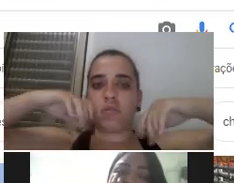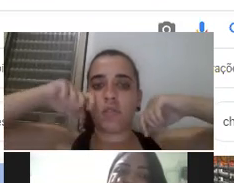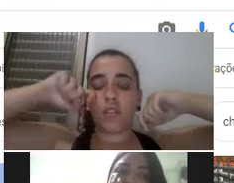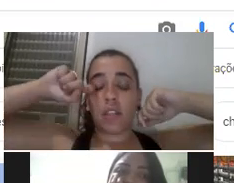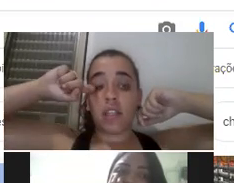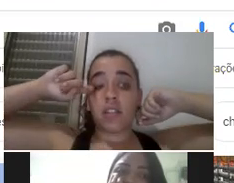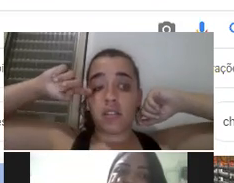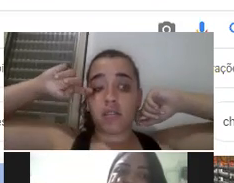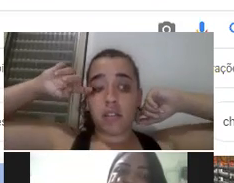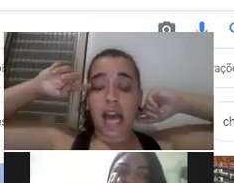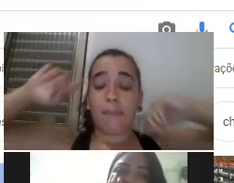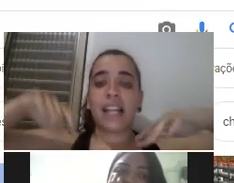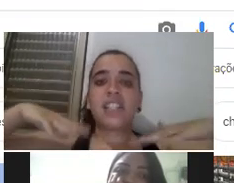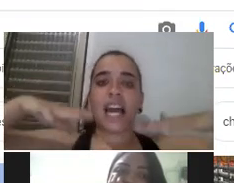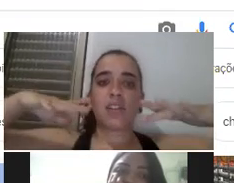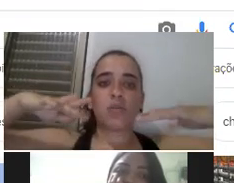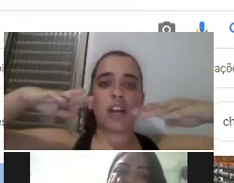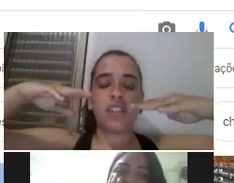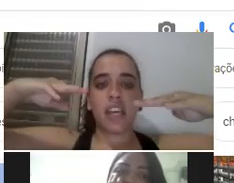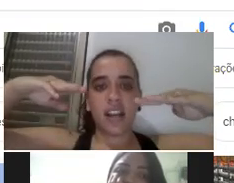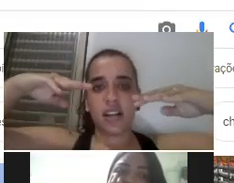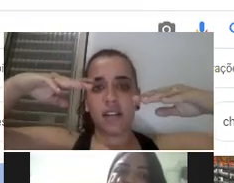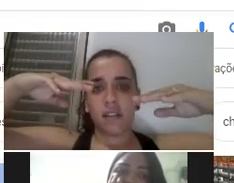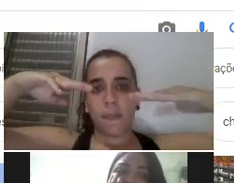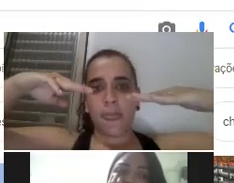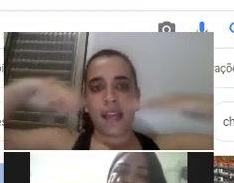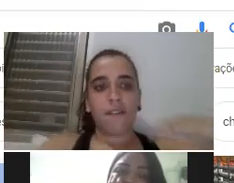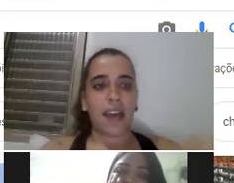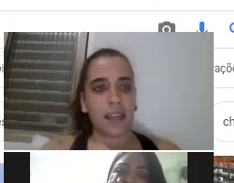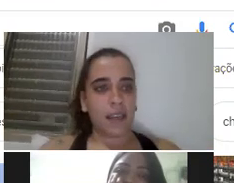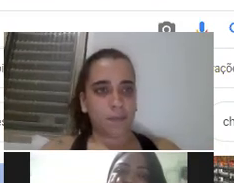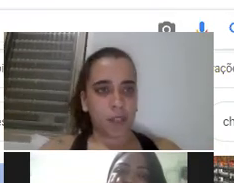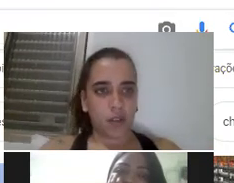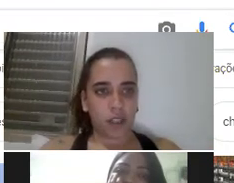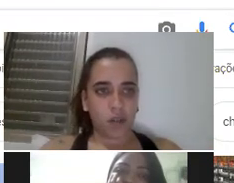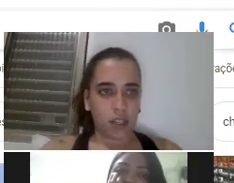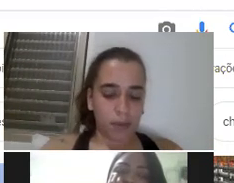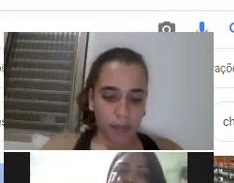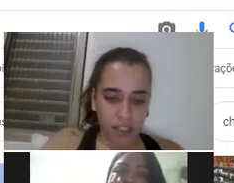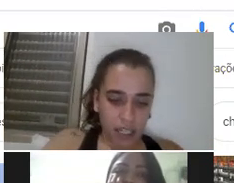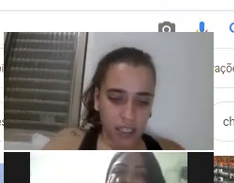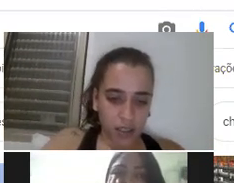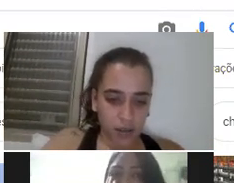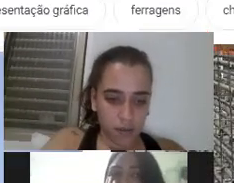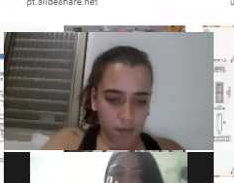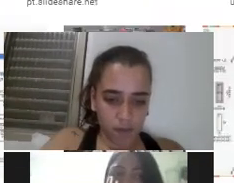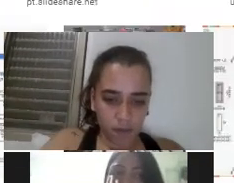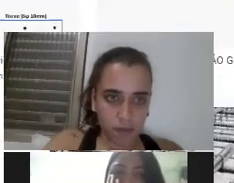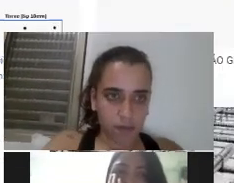suspensos pelo Isso. A malha de espaçador. aço do radier, ela vai... Deixa eu ver se eu acho uma malha de aço